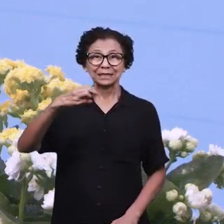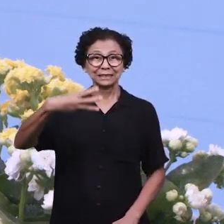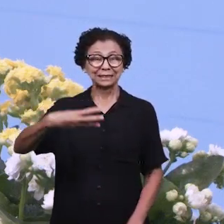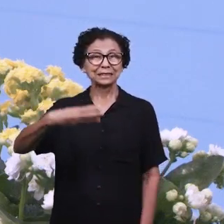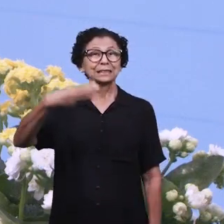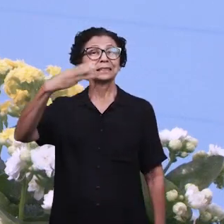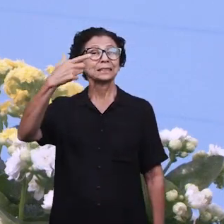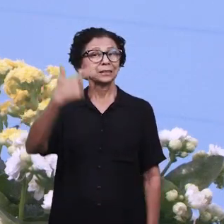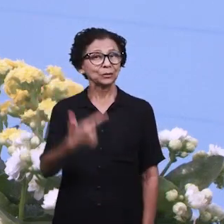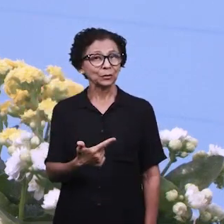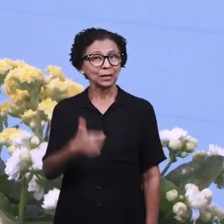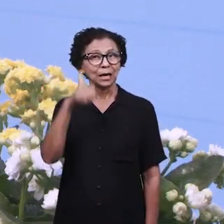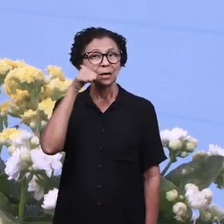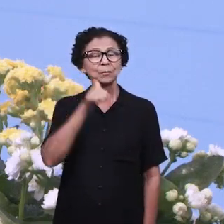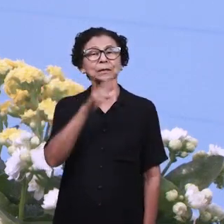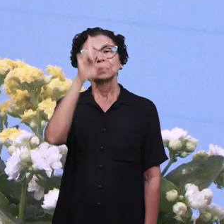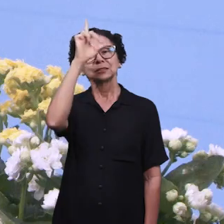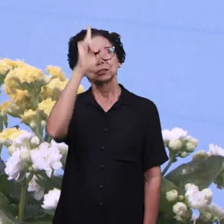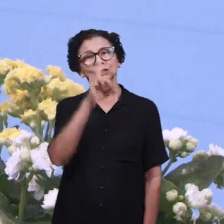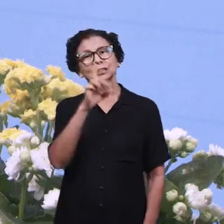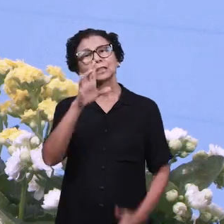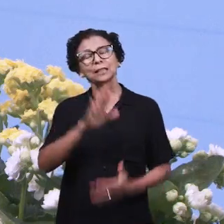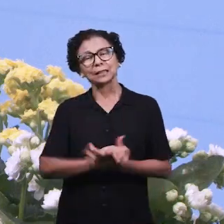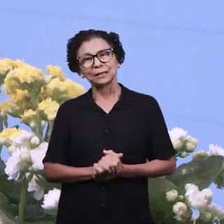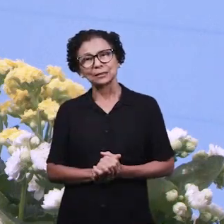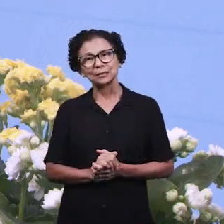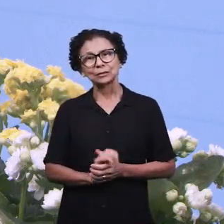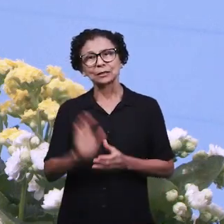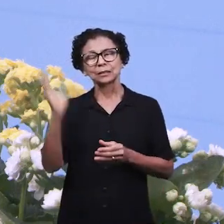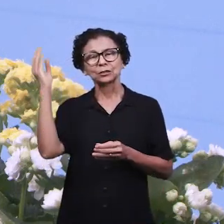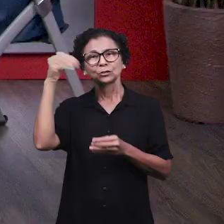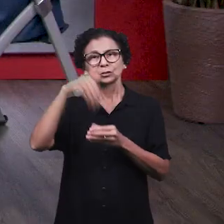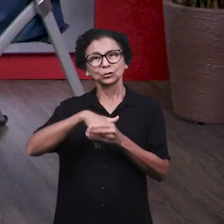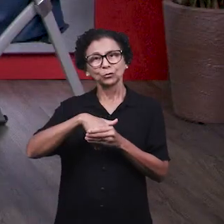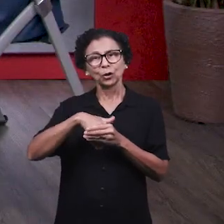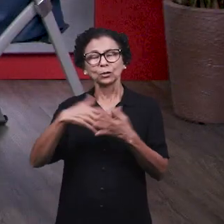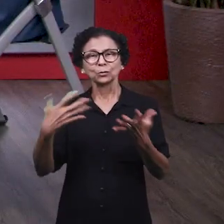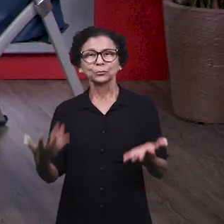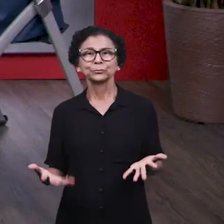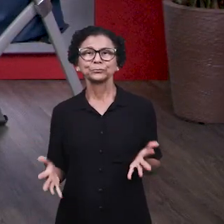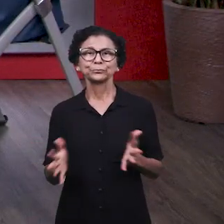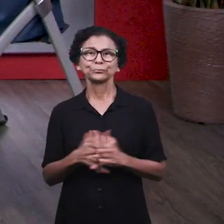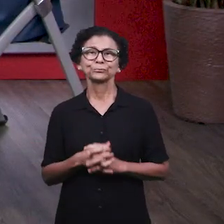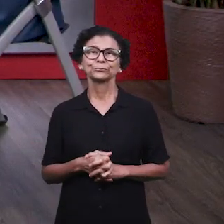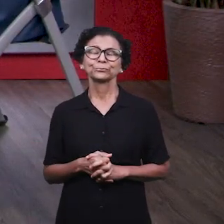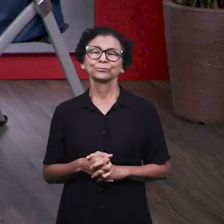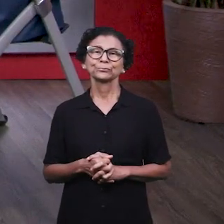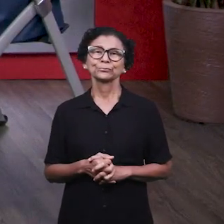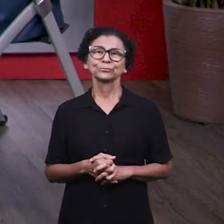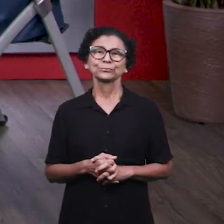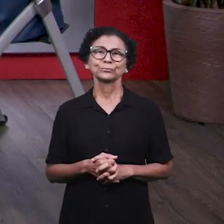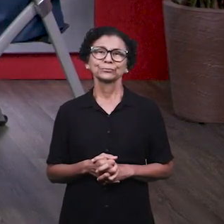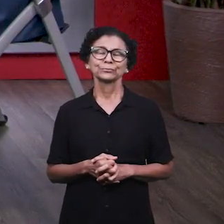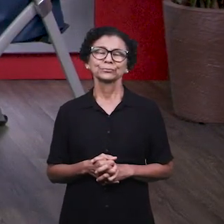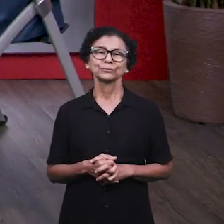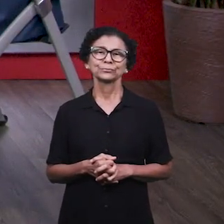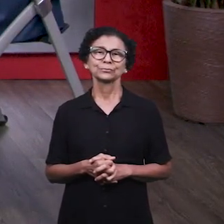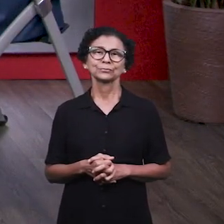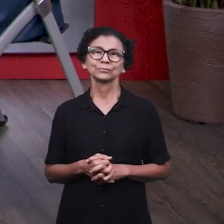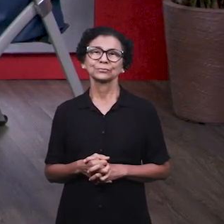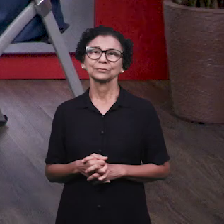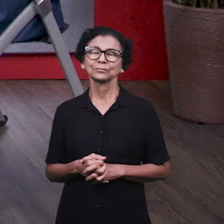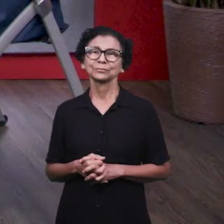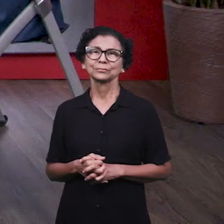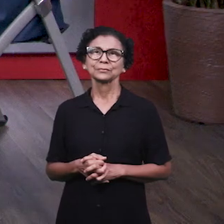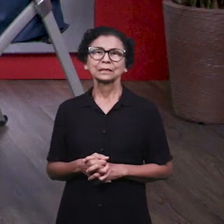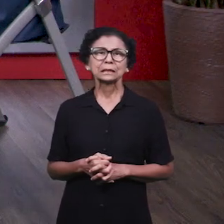teve direito de votar e ser votada. Muito interessante, né, doutora Hermínia? Então, até pouco tempo, né, as